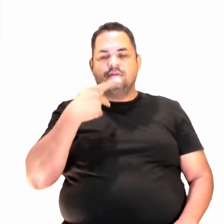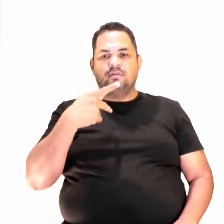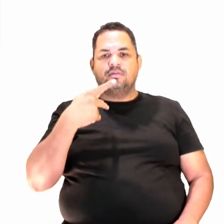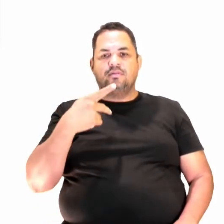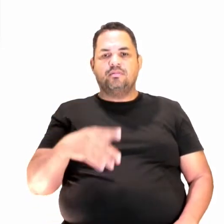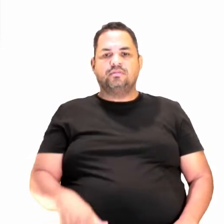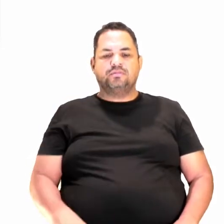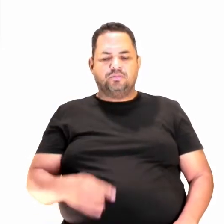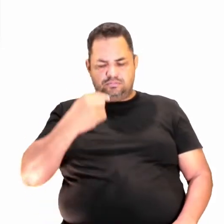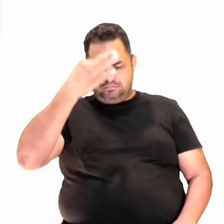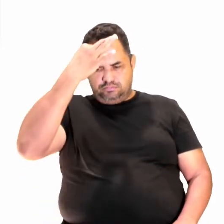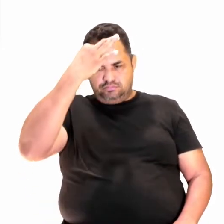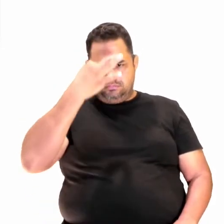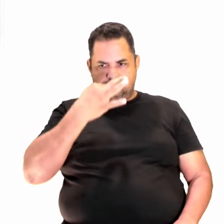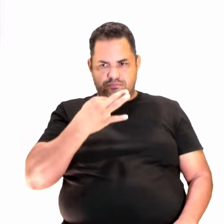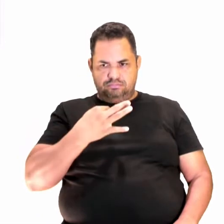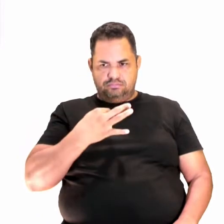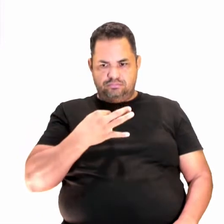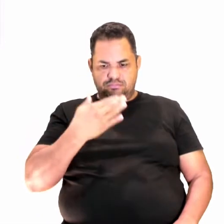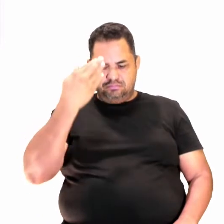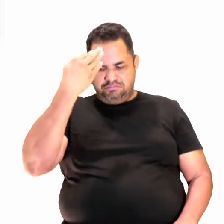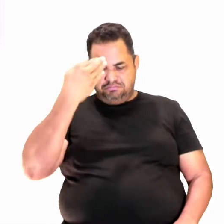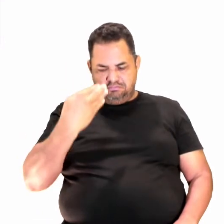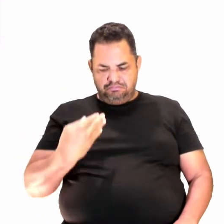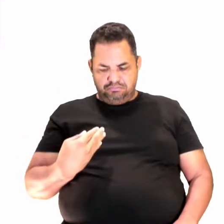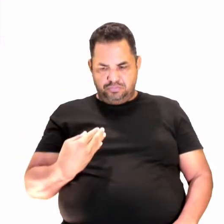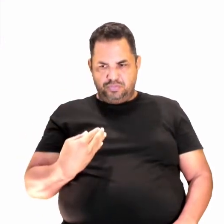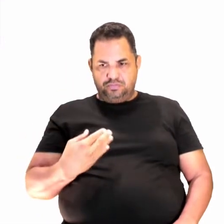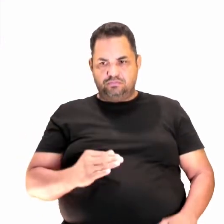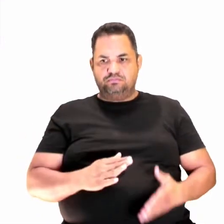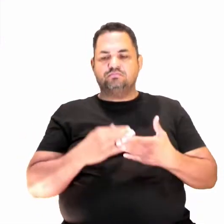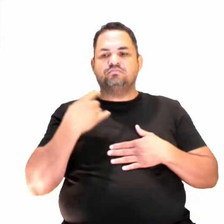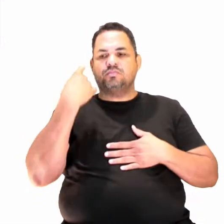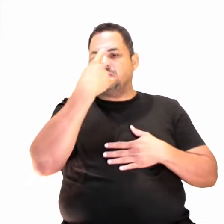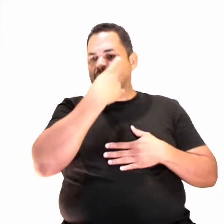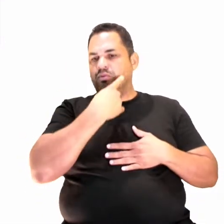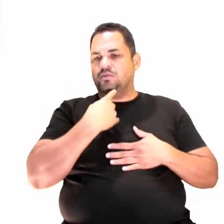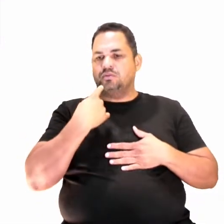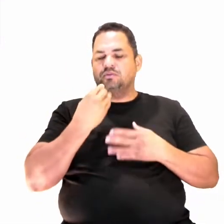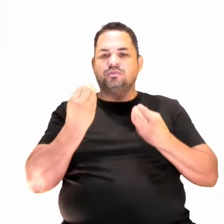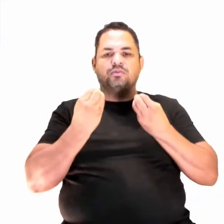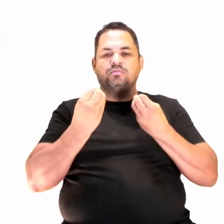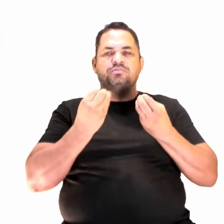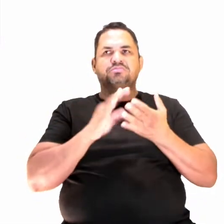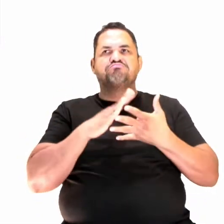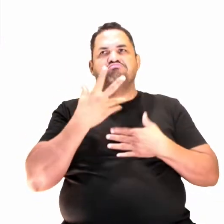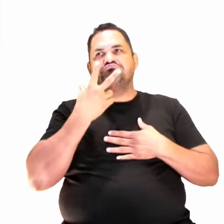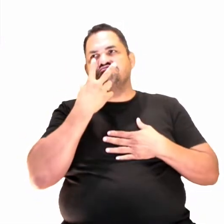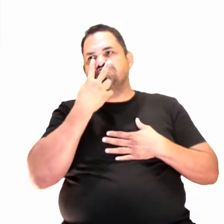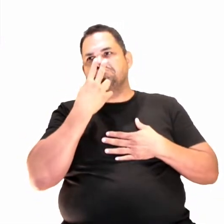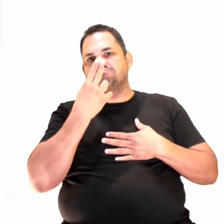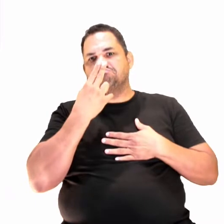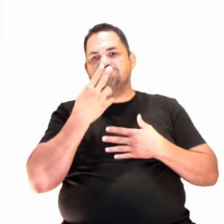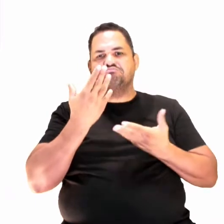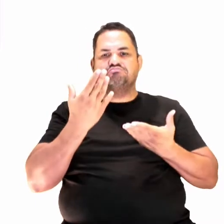a aparência de alguém, a minha aparência, enfim. Então, como você se parece, como você